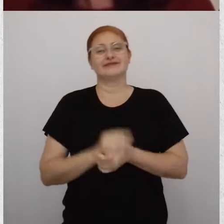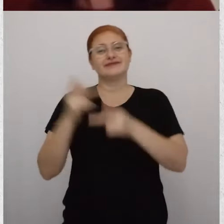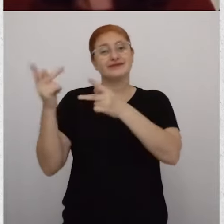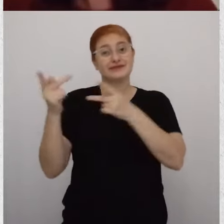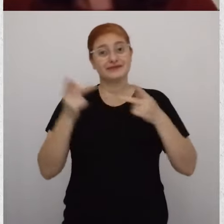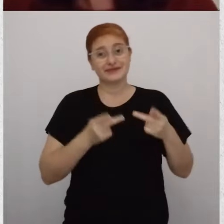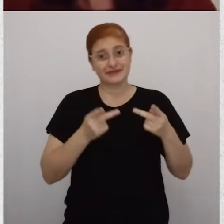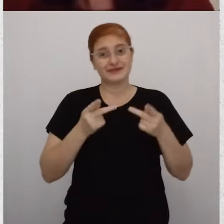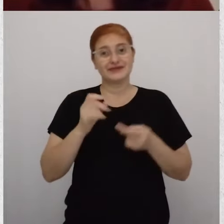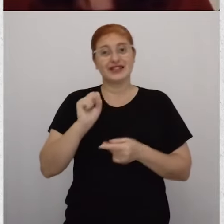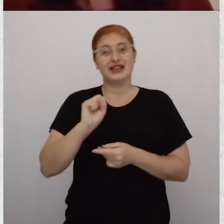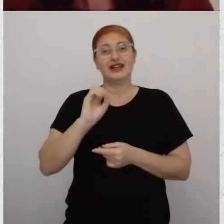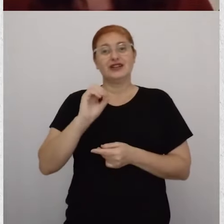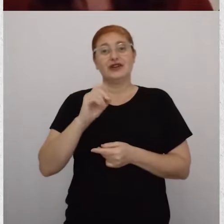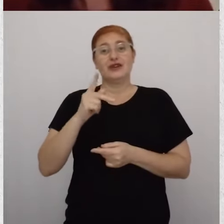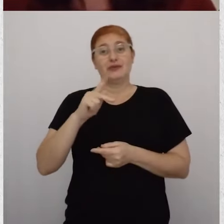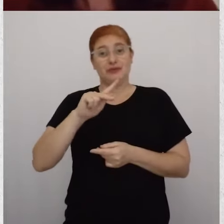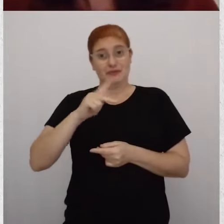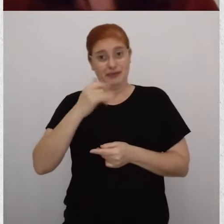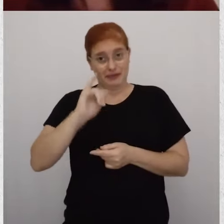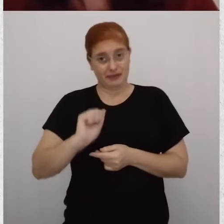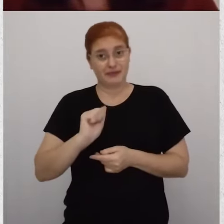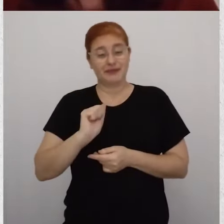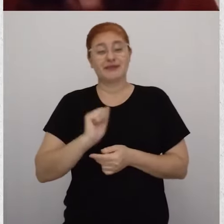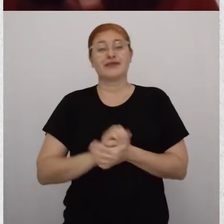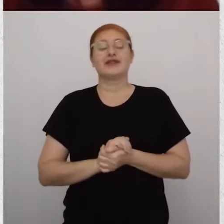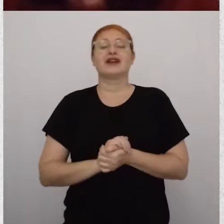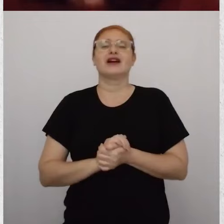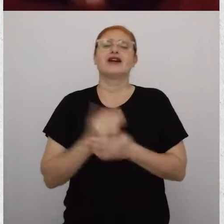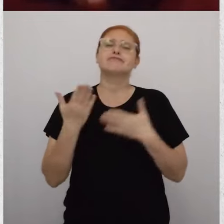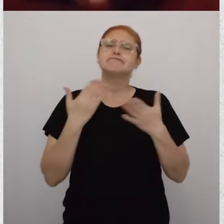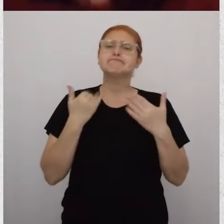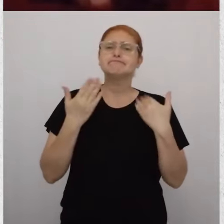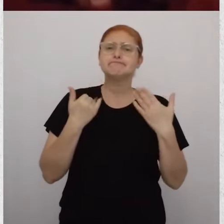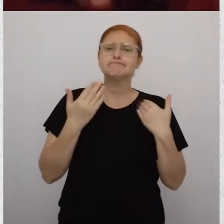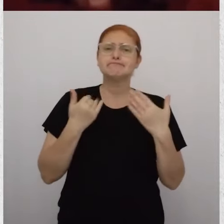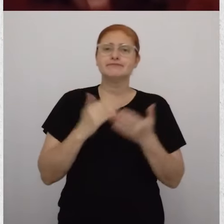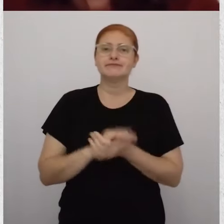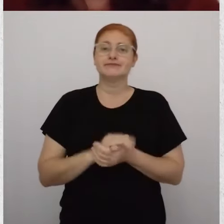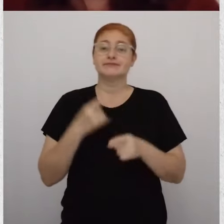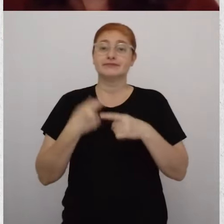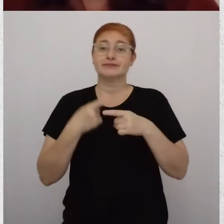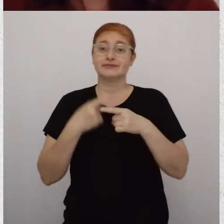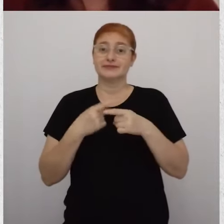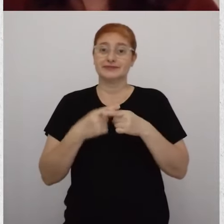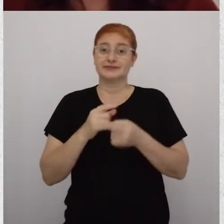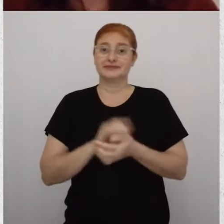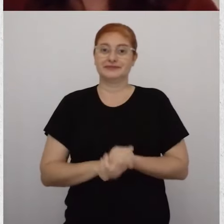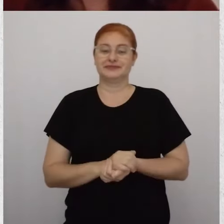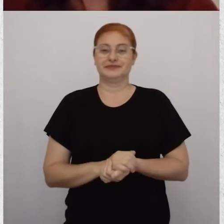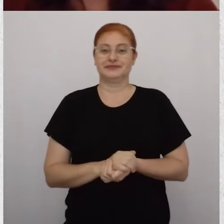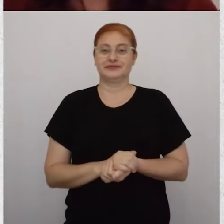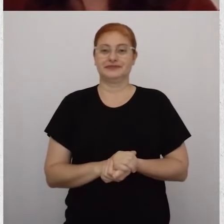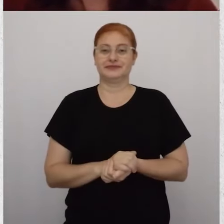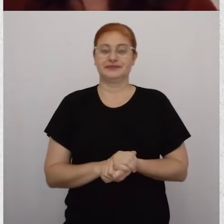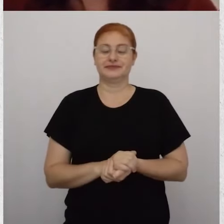convidar a Sofia para essa conversa, porque a Sofia